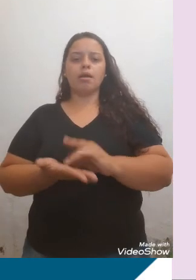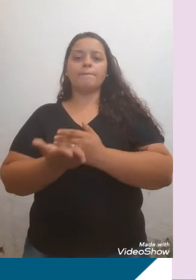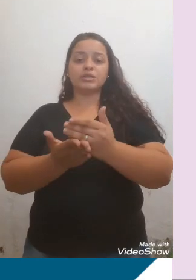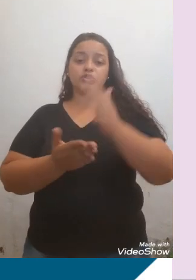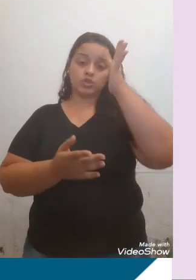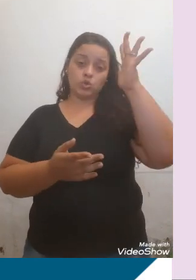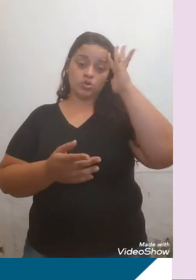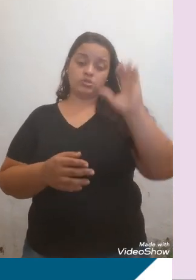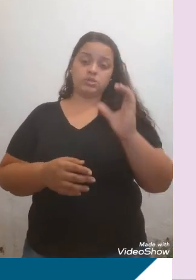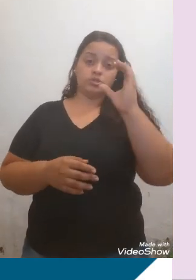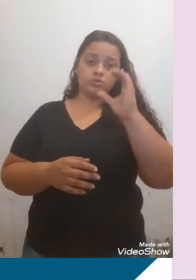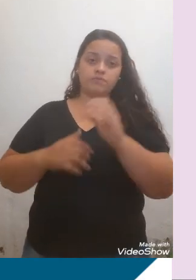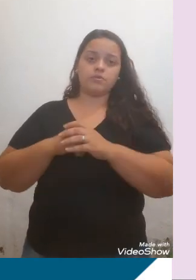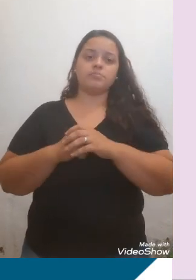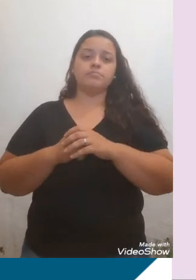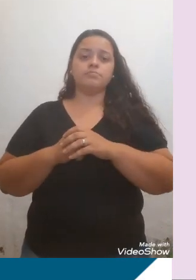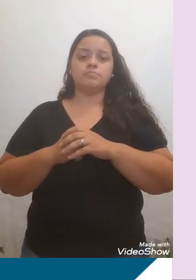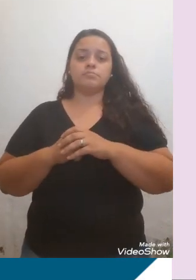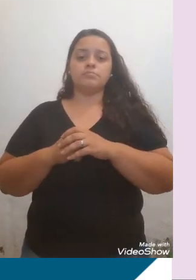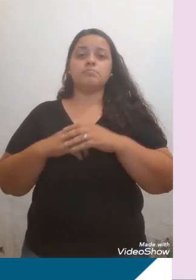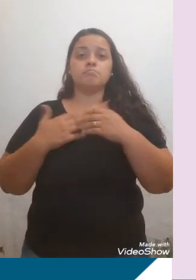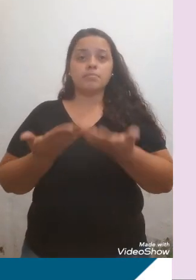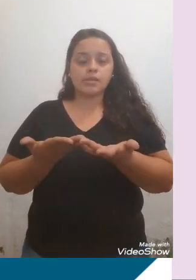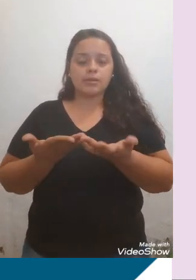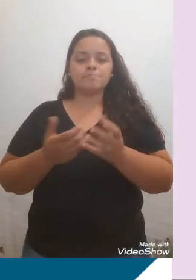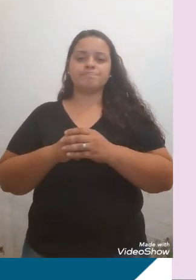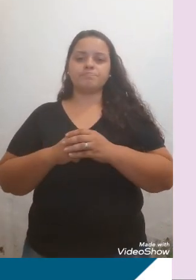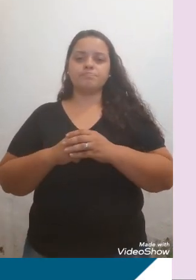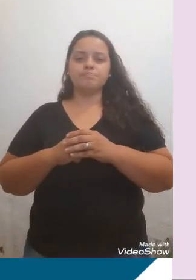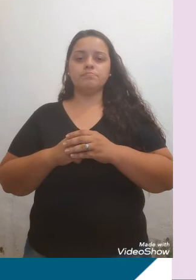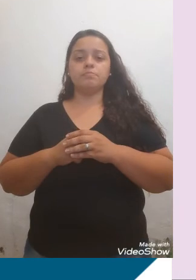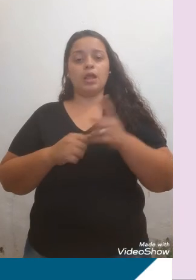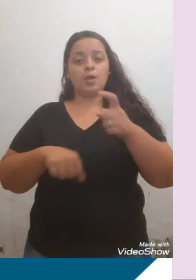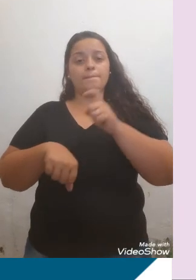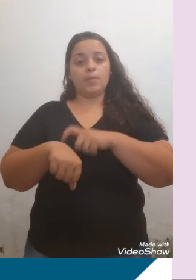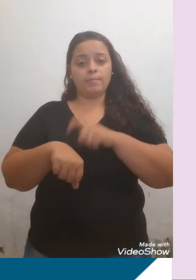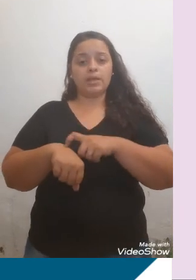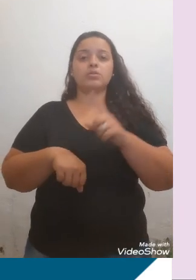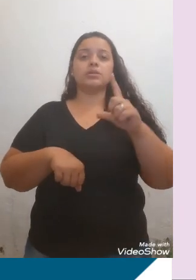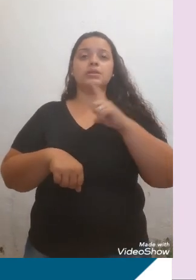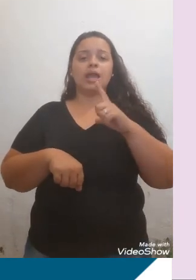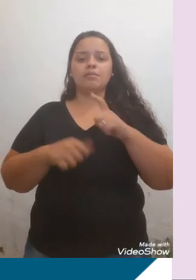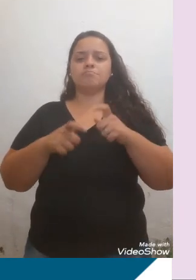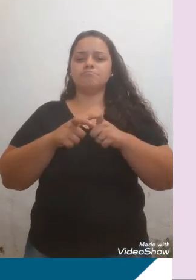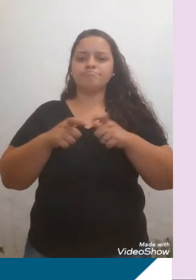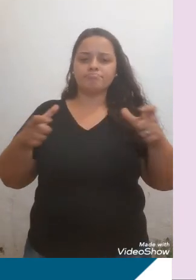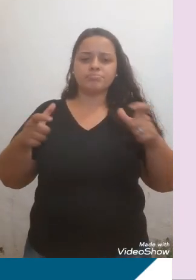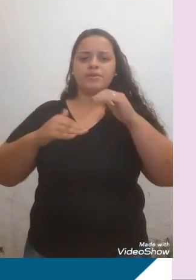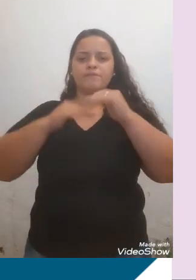partir de suas teorias científicas, né? Daí nesse momento, nós vamos ter um